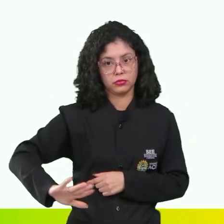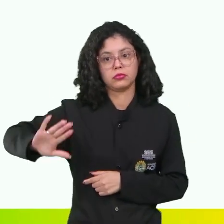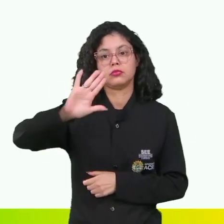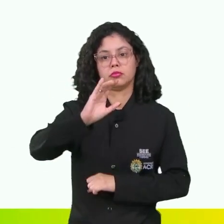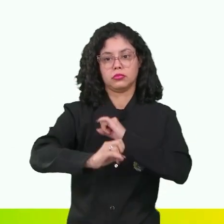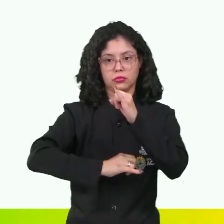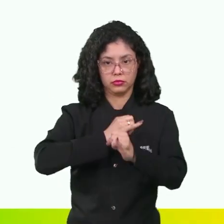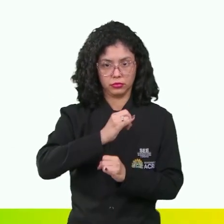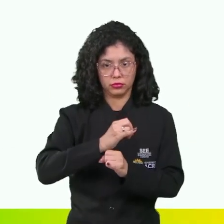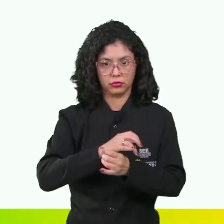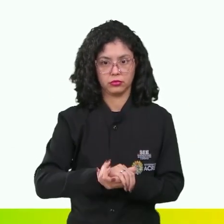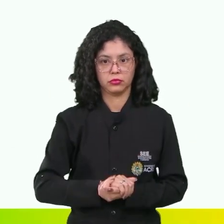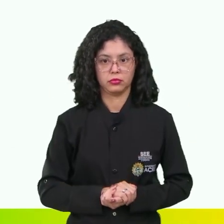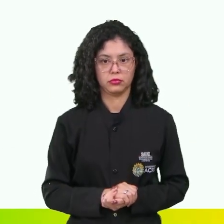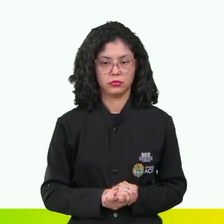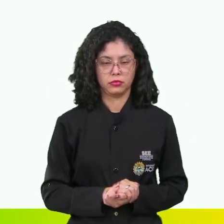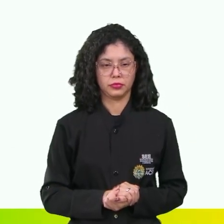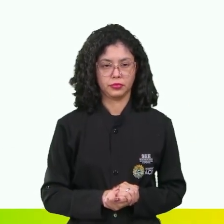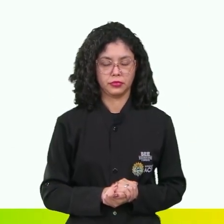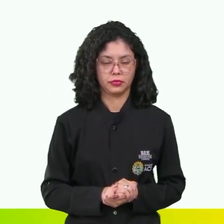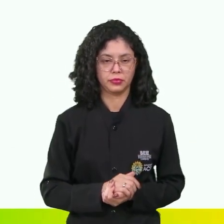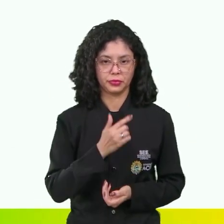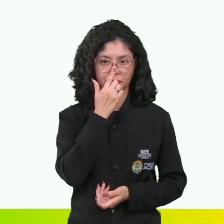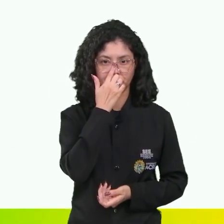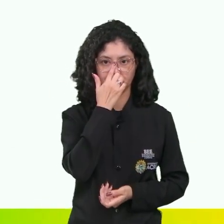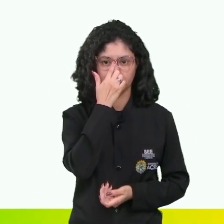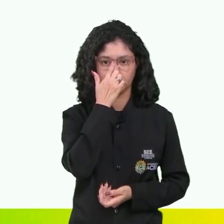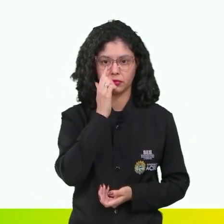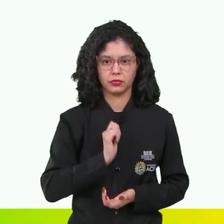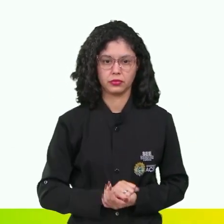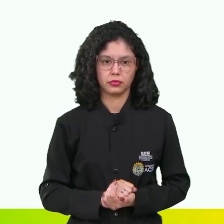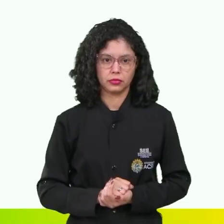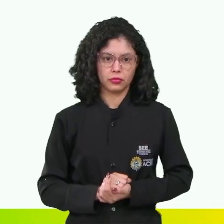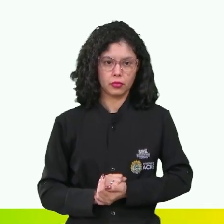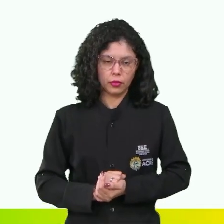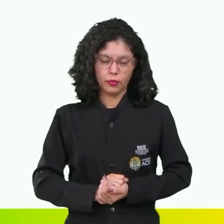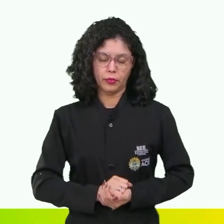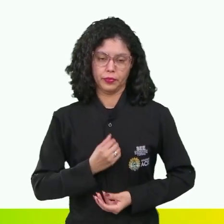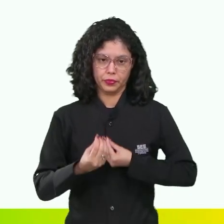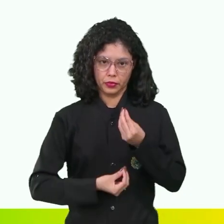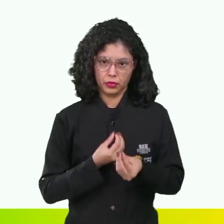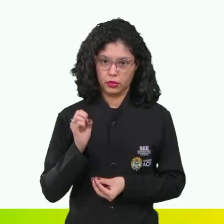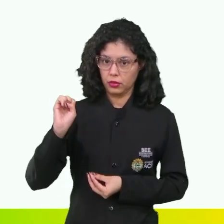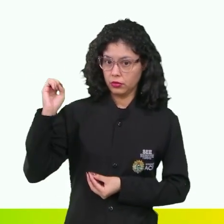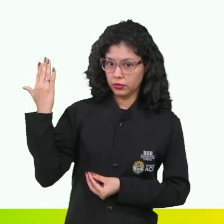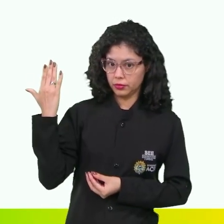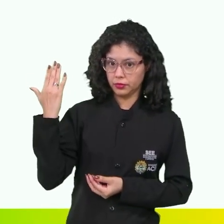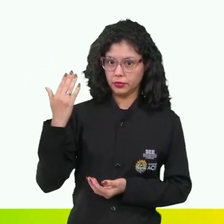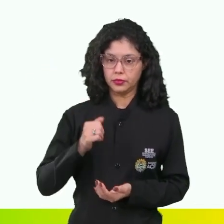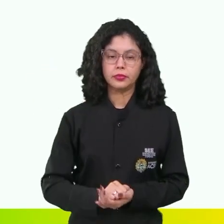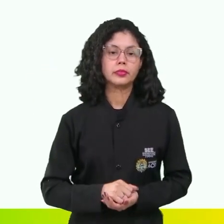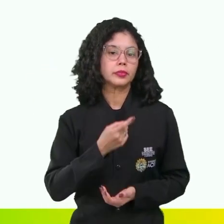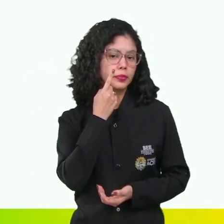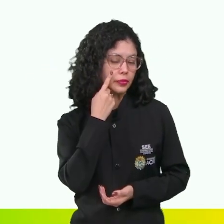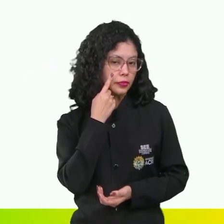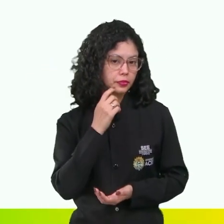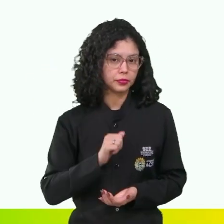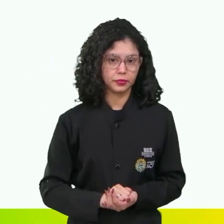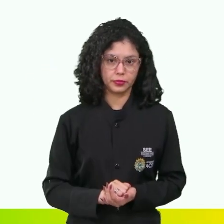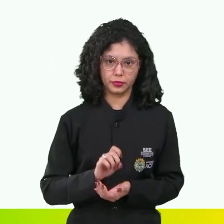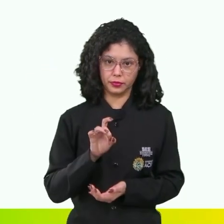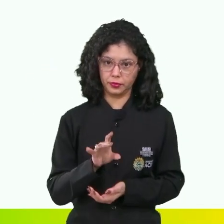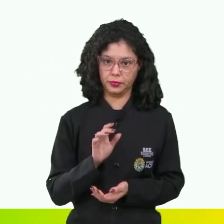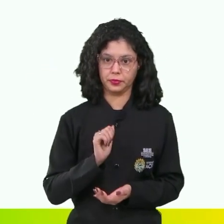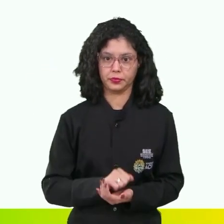no universo da internet. Como isso acontece? Então, olha só a afirmativa que